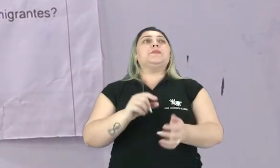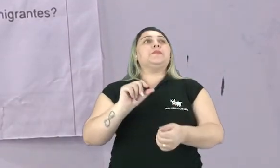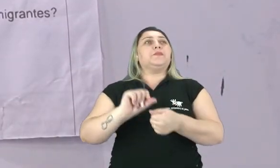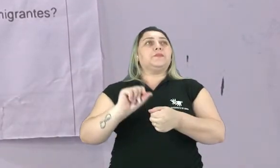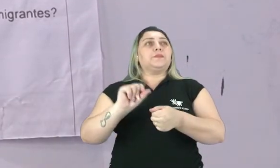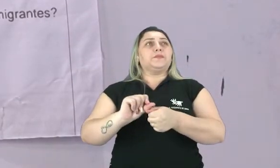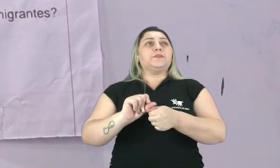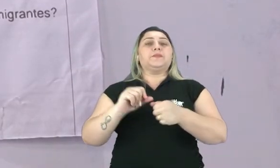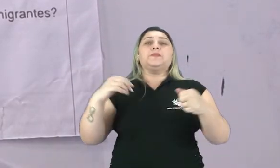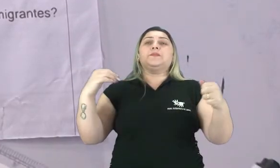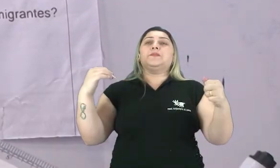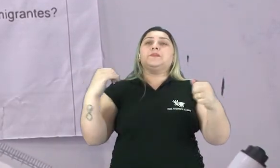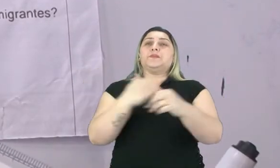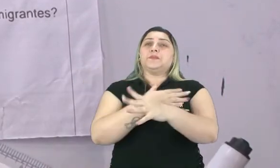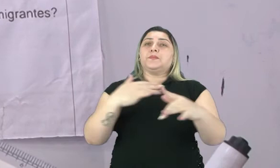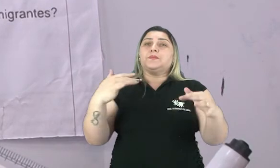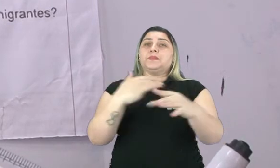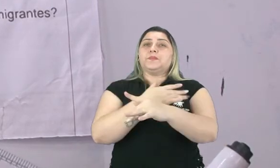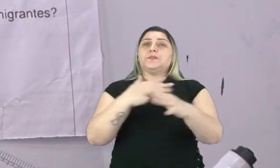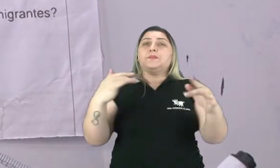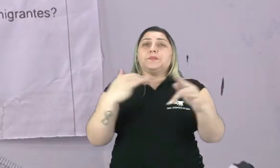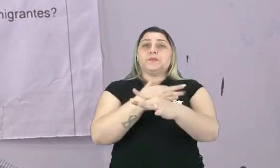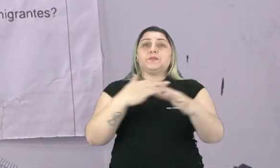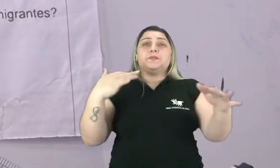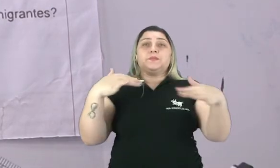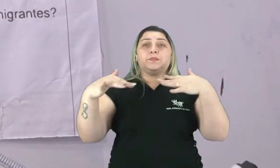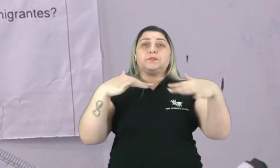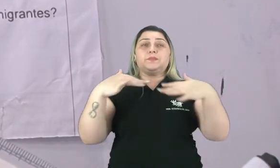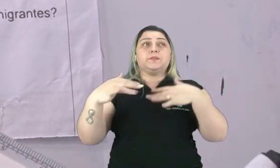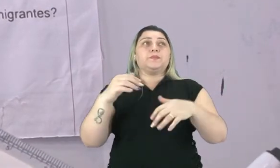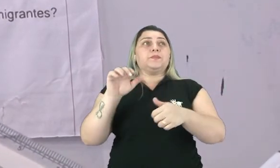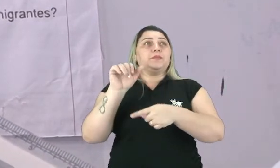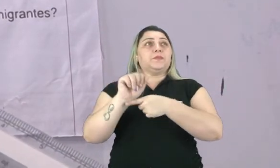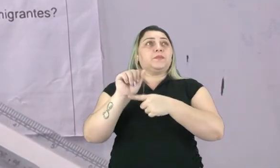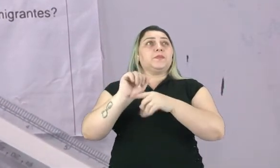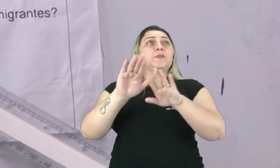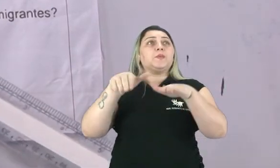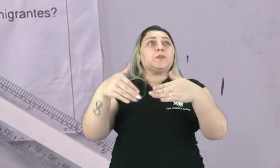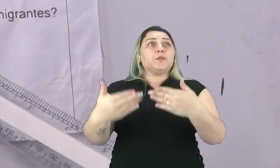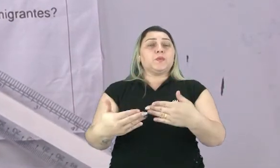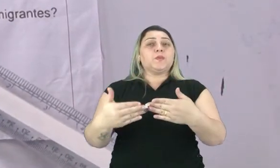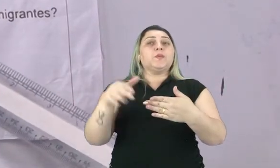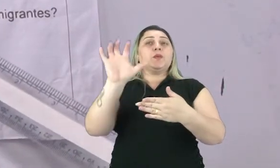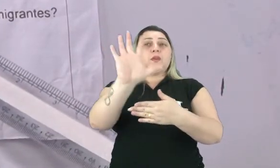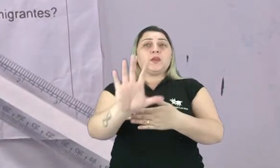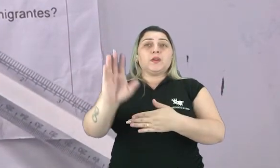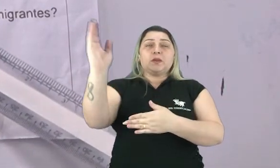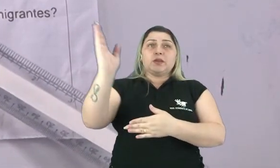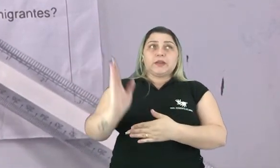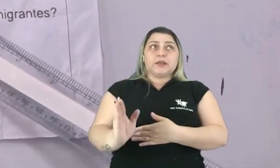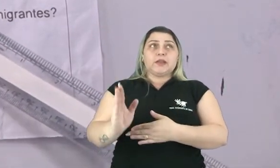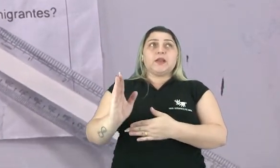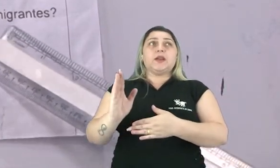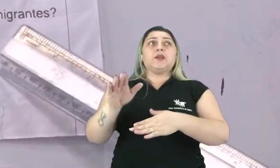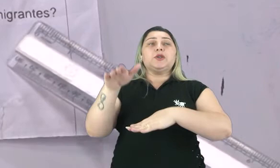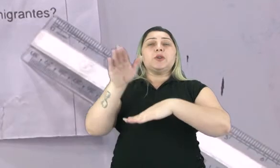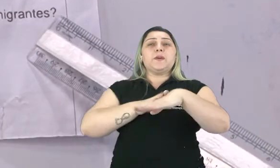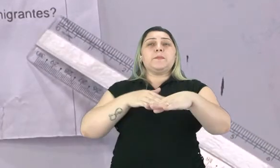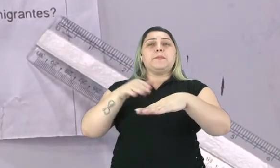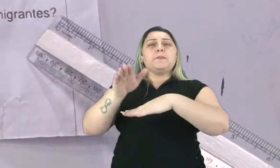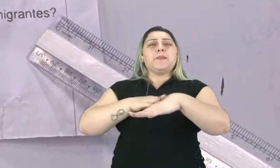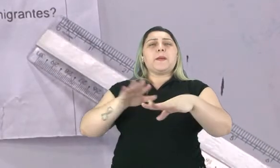realizando esses movimentos. Então, a gente vai responder aqui, ó, letra A. Qual região brasileira atraía